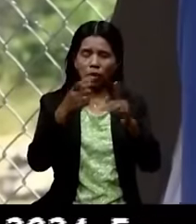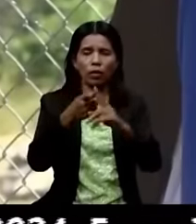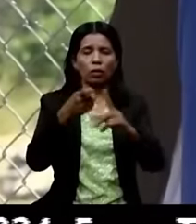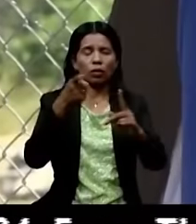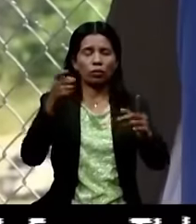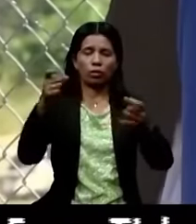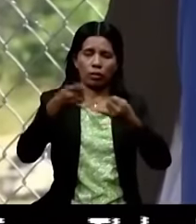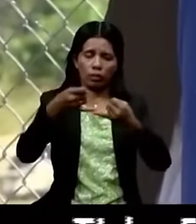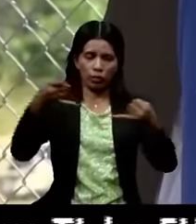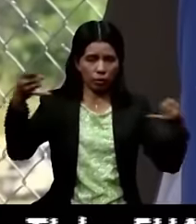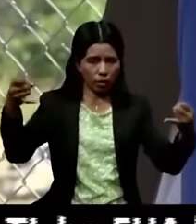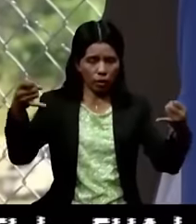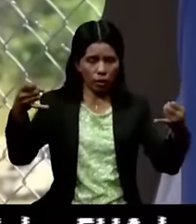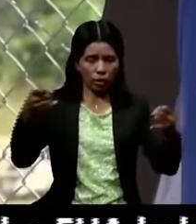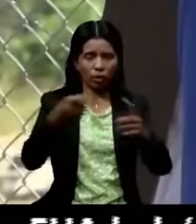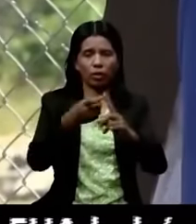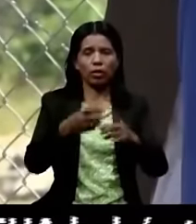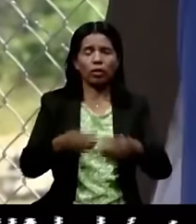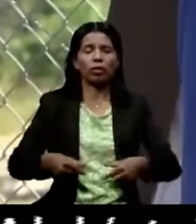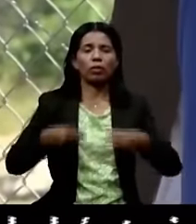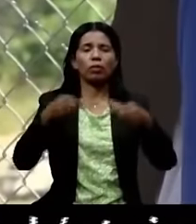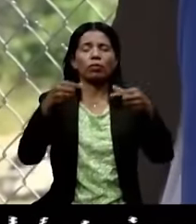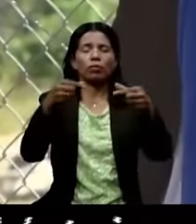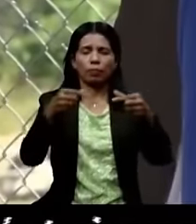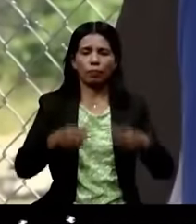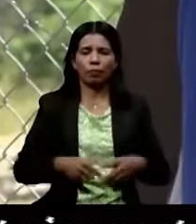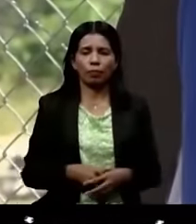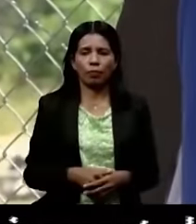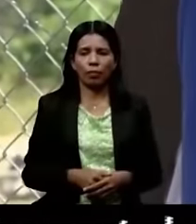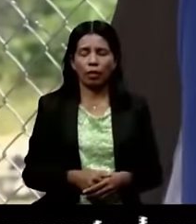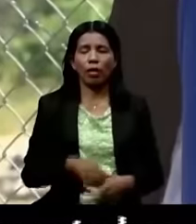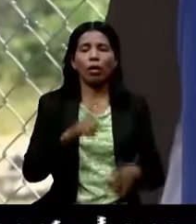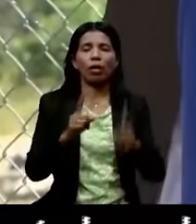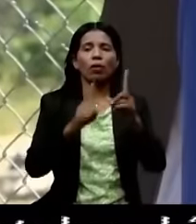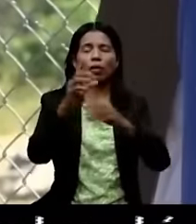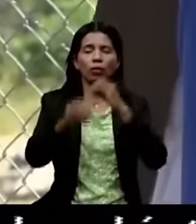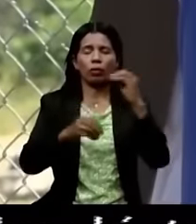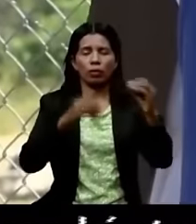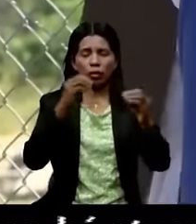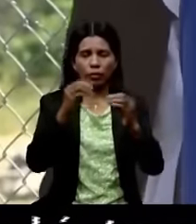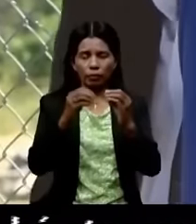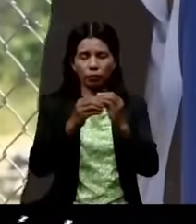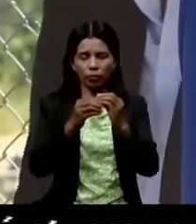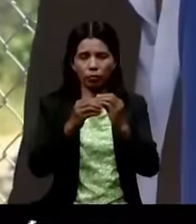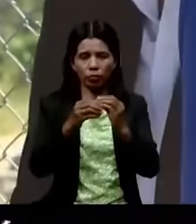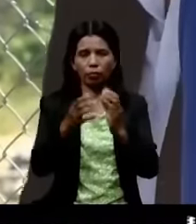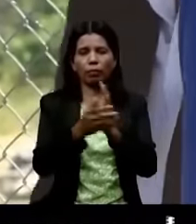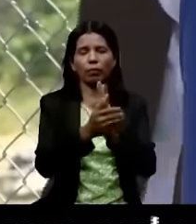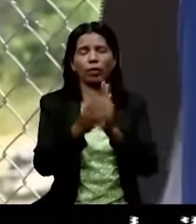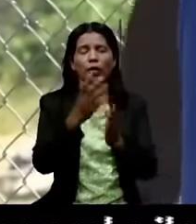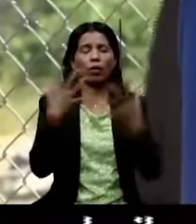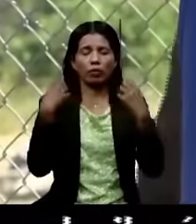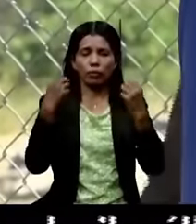submarino nebe ready for service. Qualia kono ba kapasidade ka velocidade internet